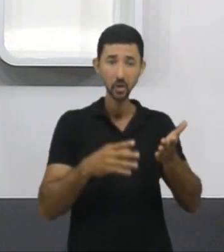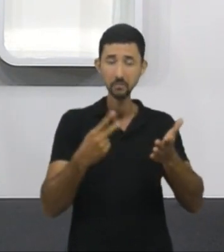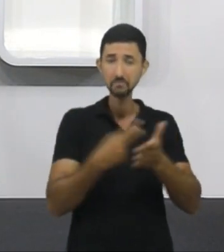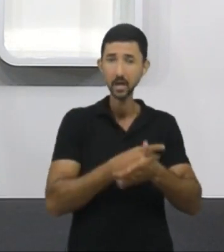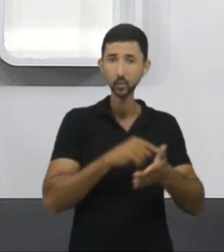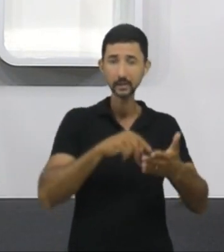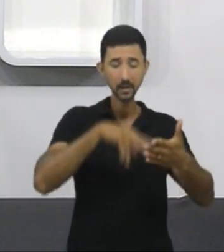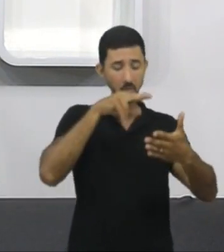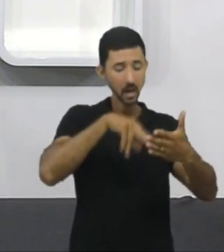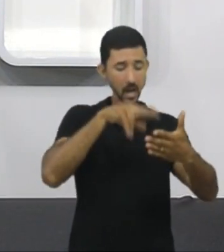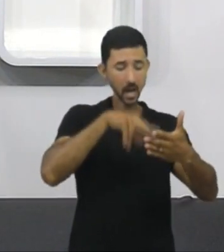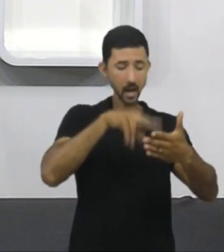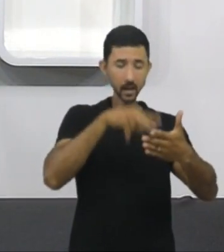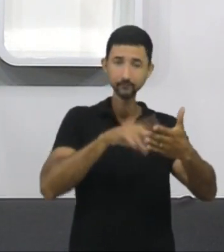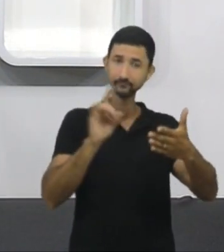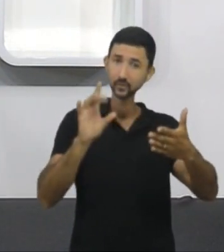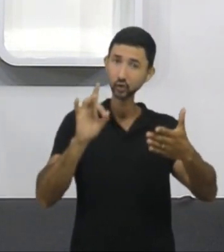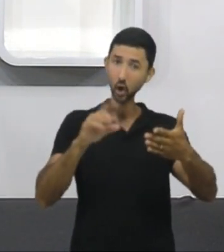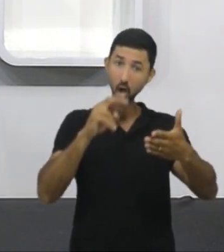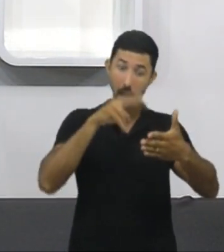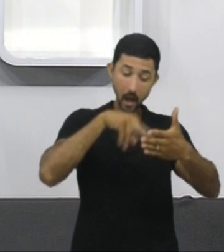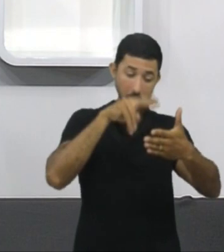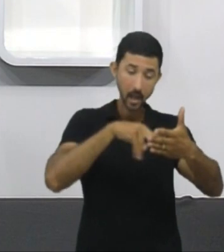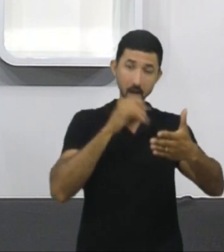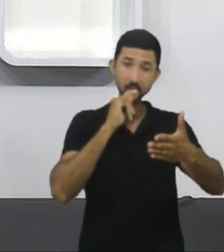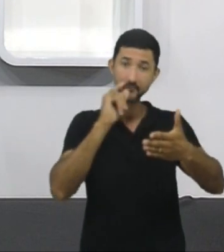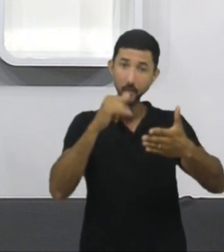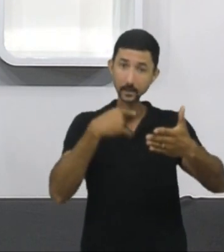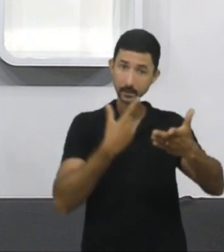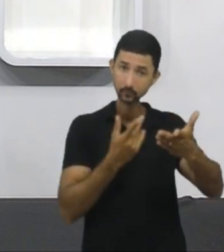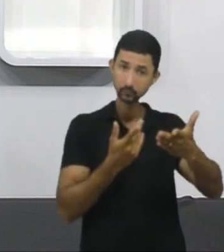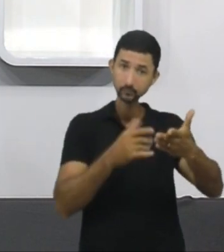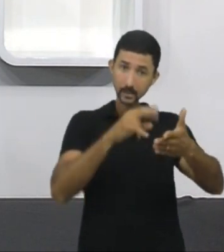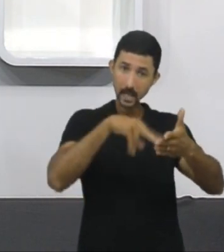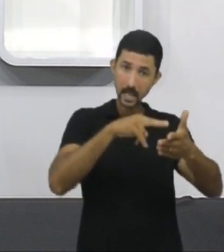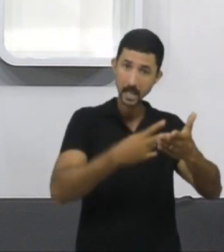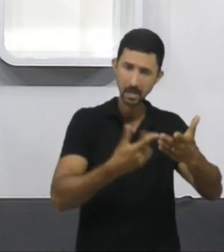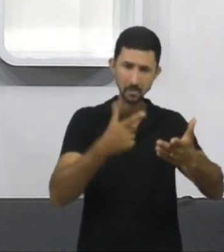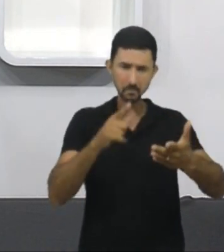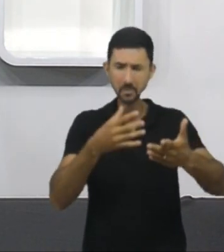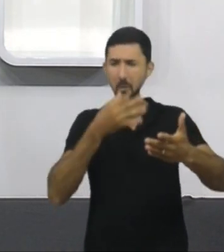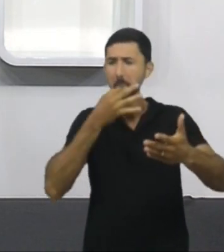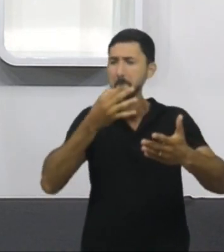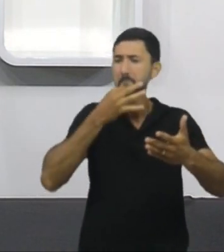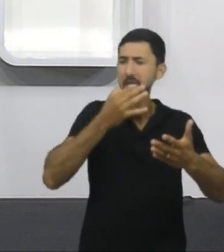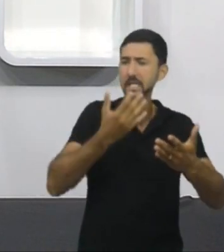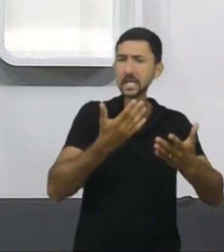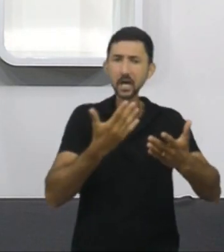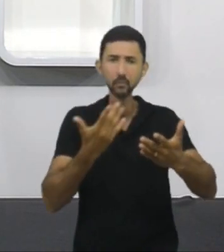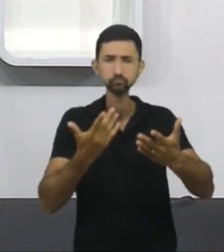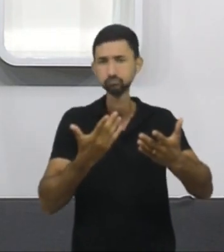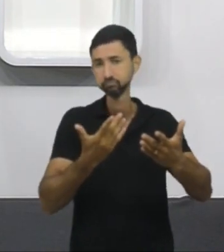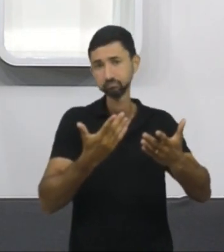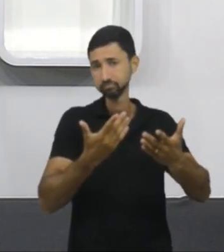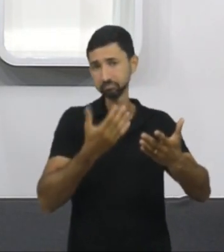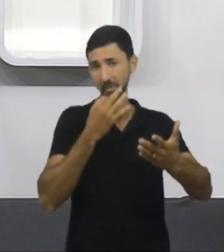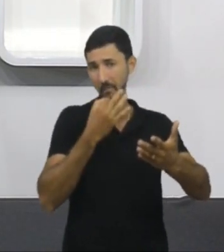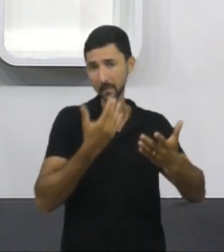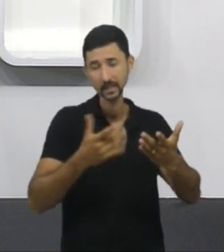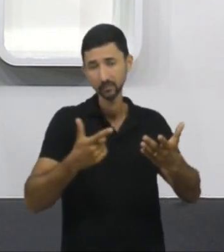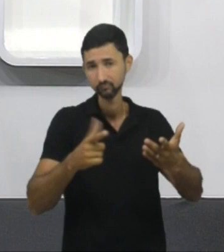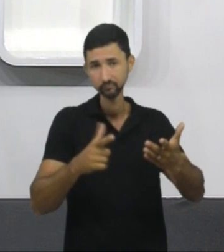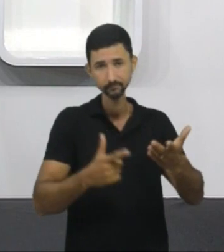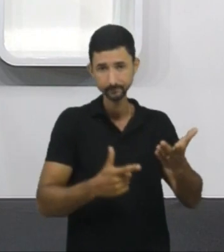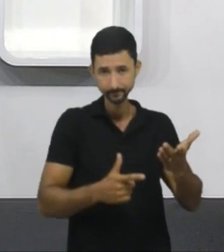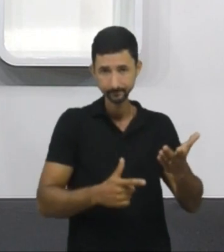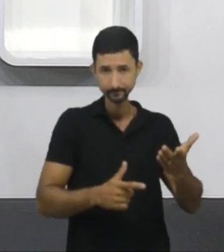está acontecendo, você só tem aí uma informação e ela não tem nada que está sendo uma valorização